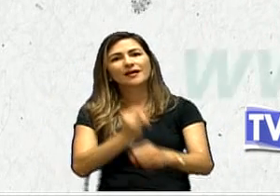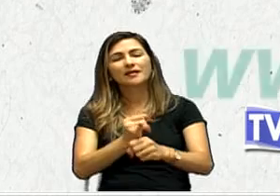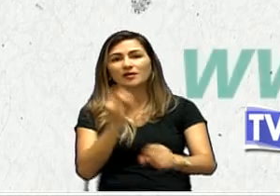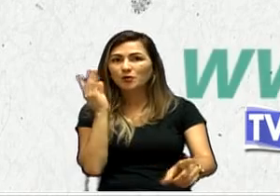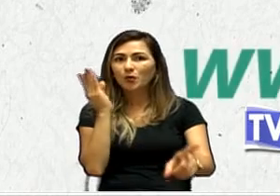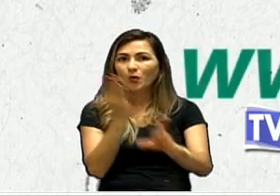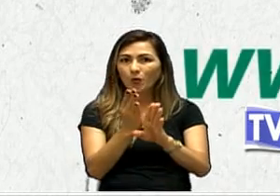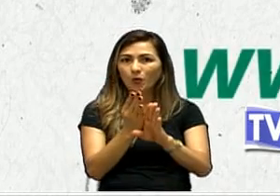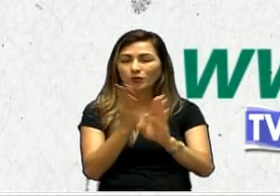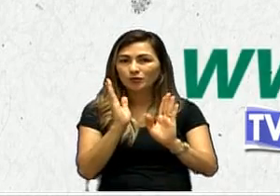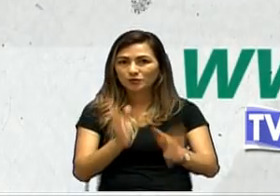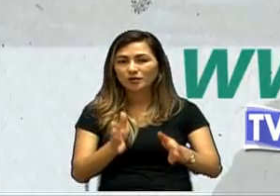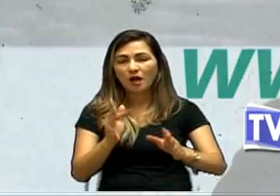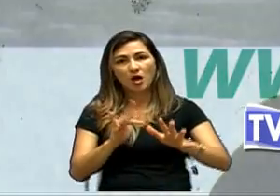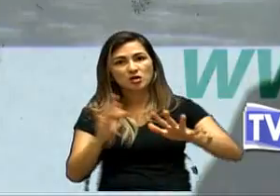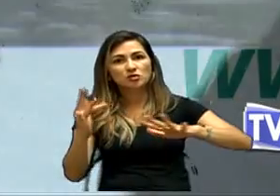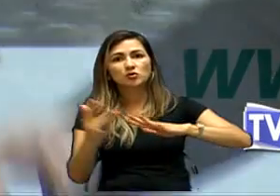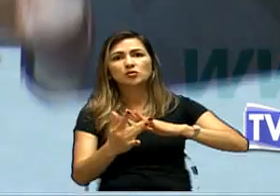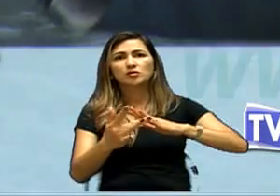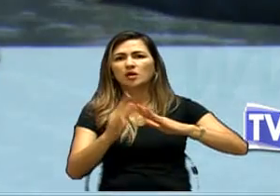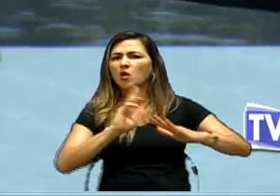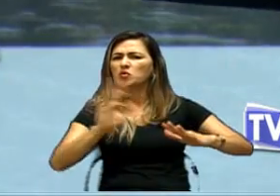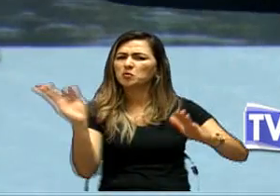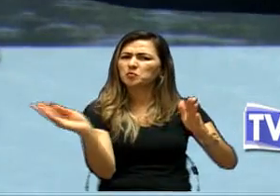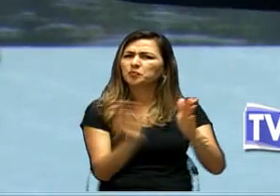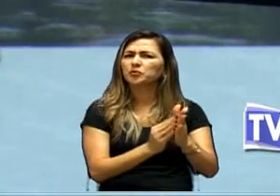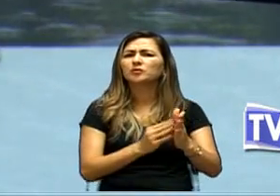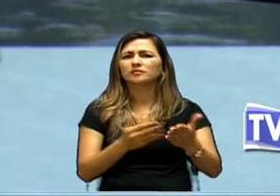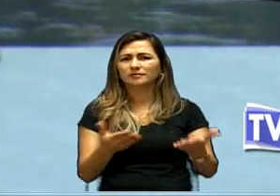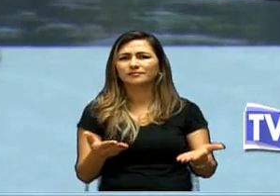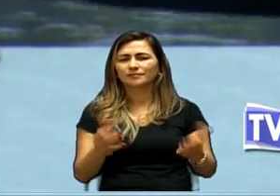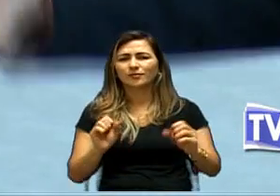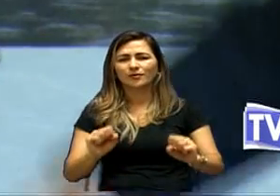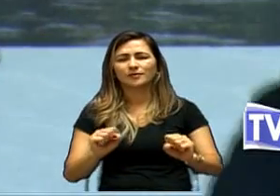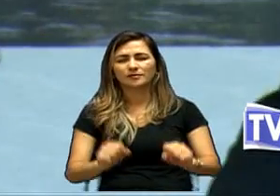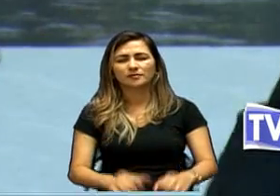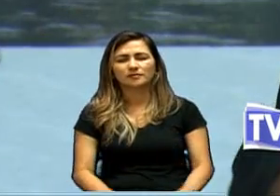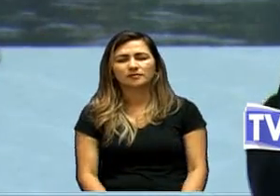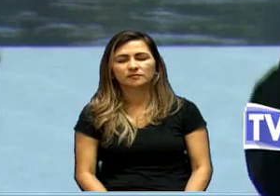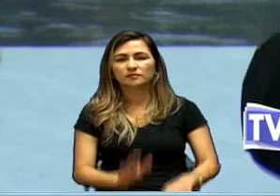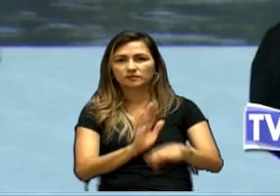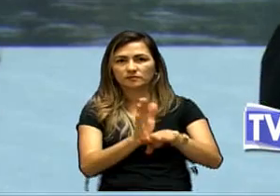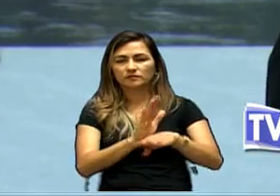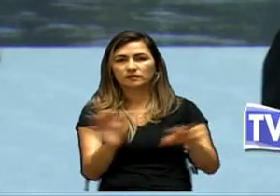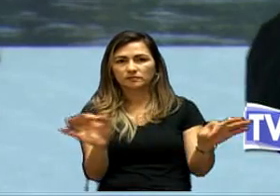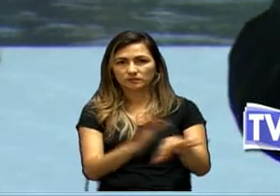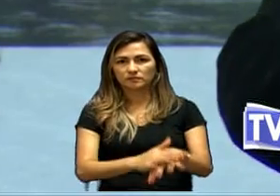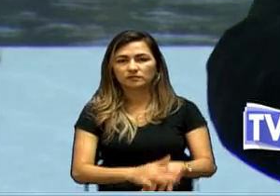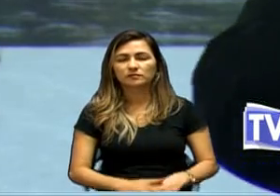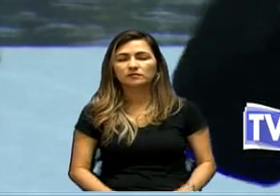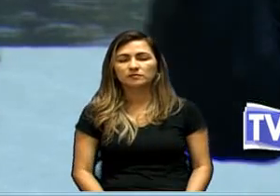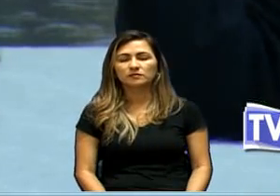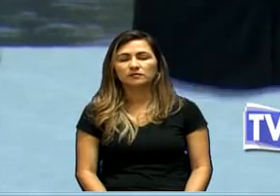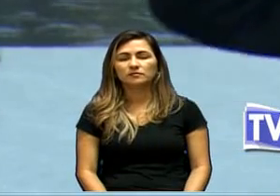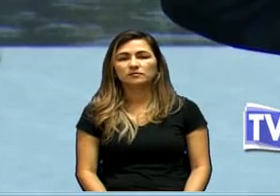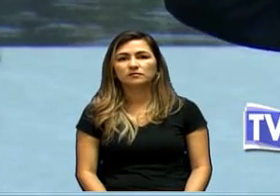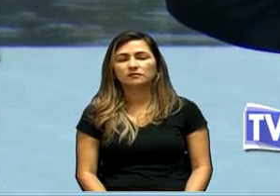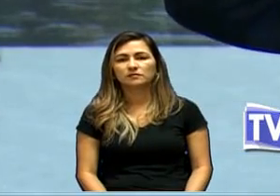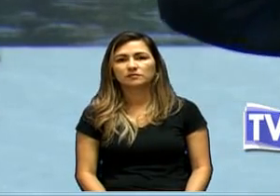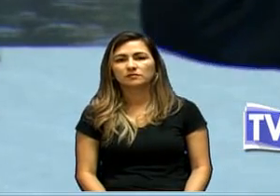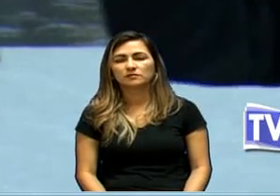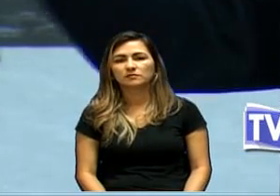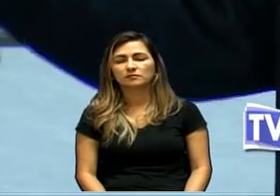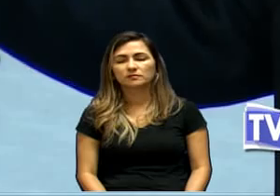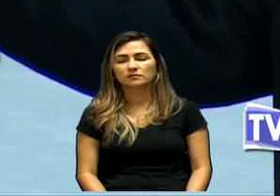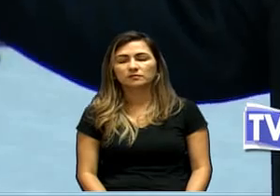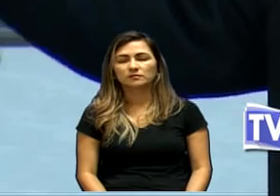redes sociais. Por favor, pode fechar. Inscreva-se no canal do Portal Recycle. Pode fechar, pode fechar. Bom, eu achei importante porque é um